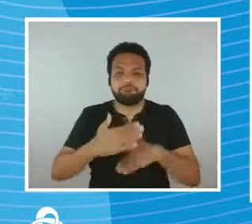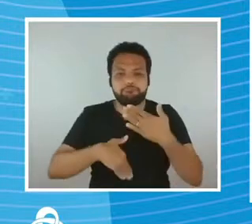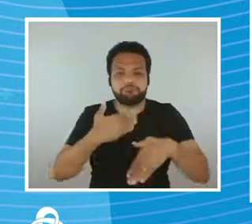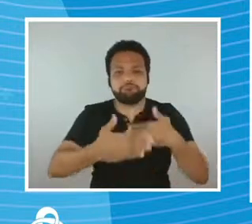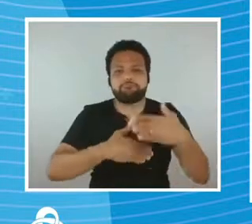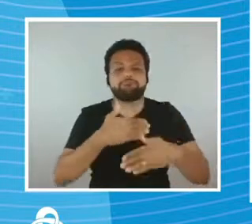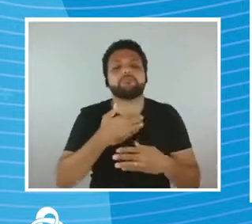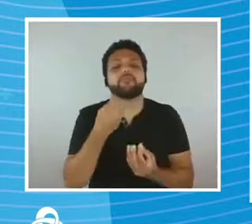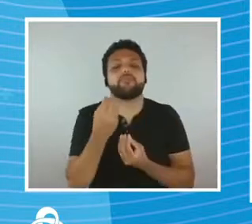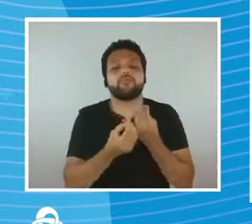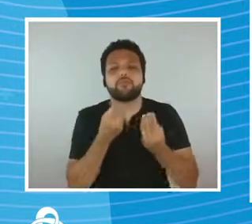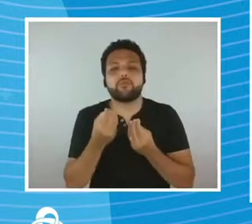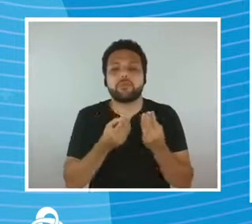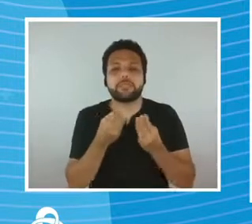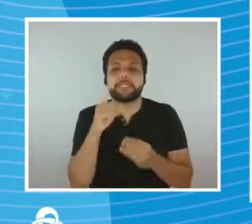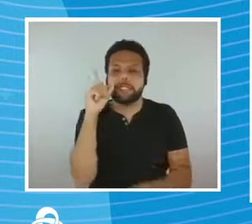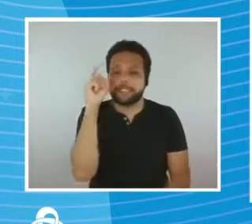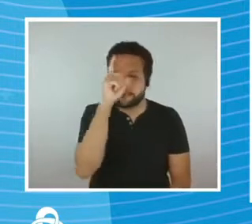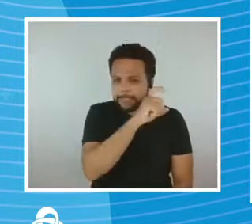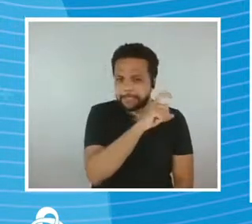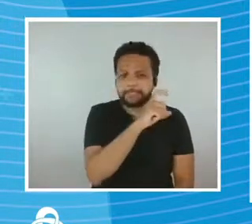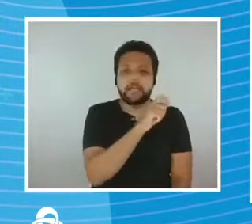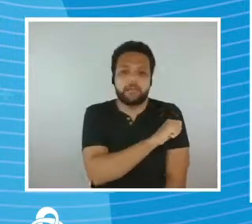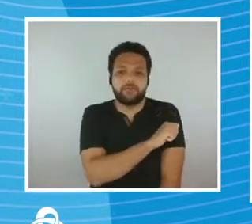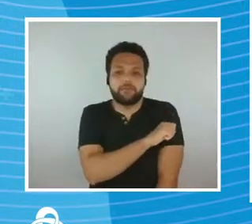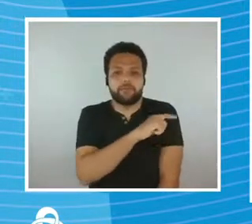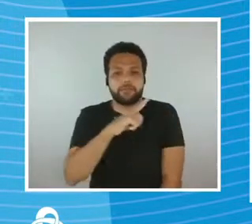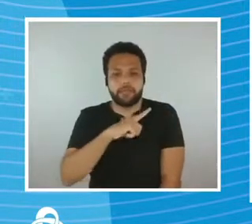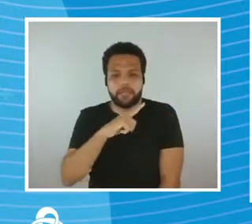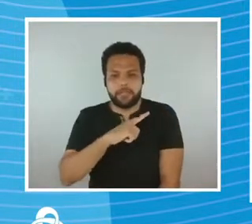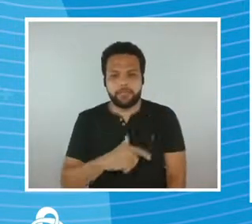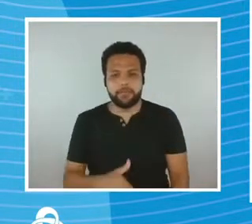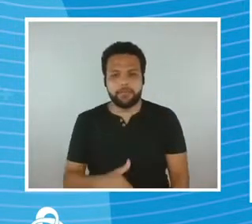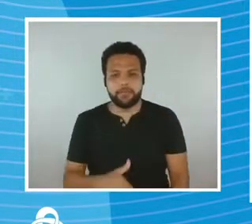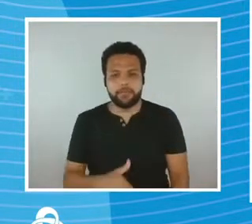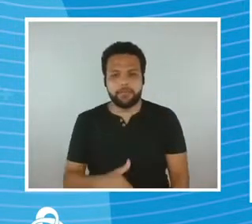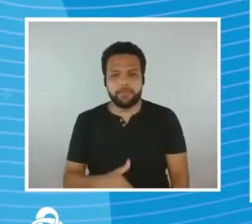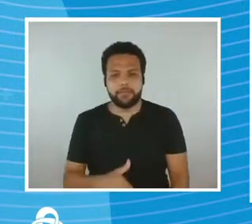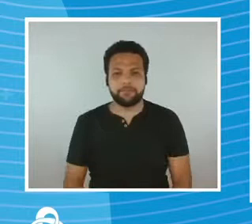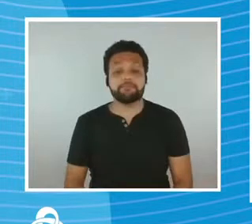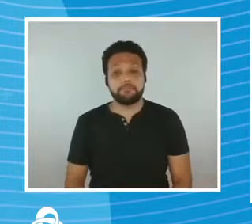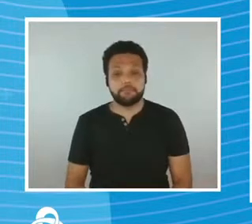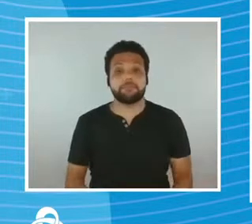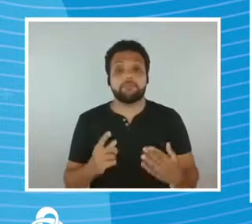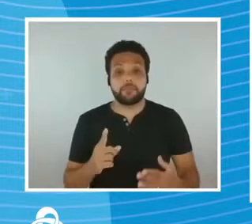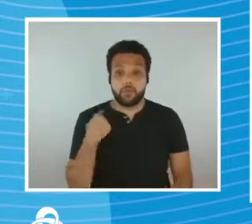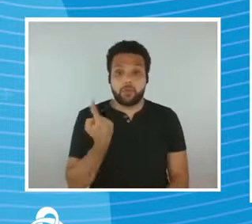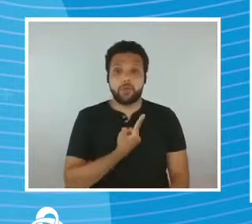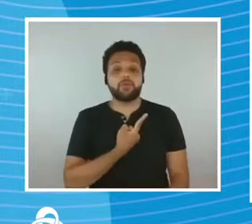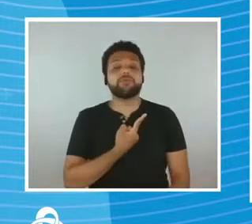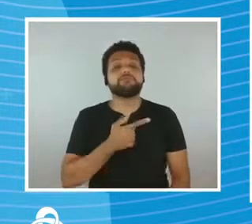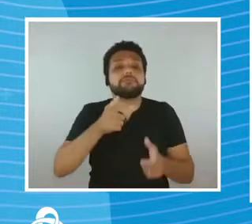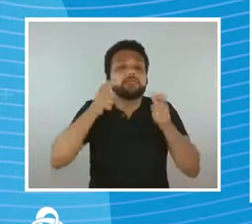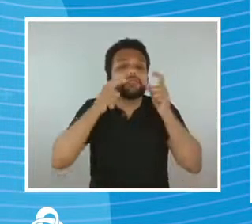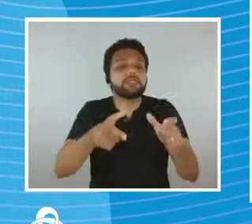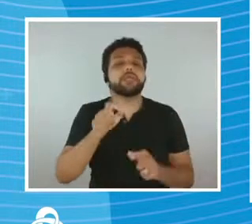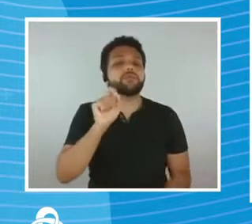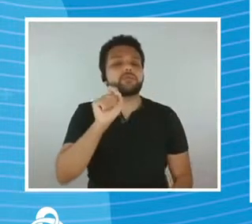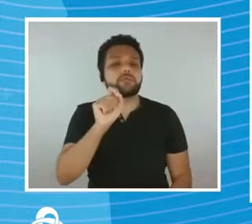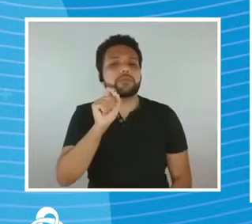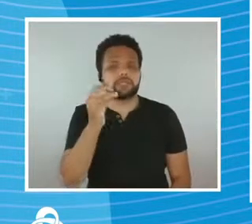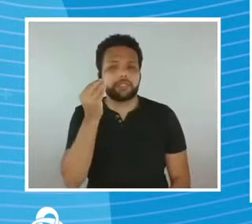precisão as dificuldades que esses alunos têm. Então, de alguma forma, o nosso interesse foi tentar